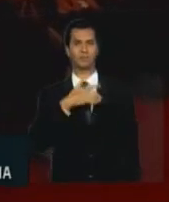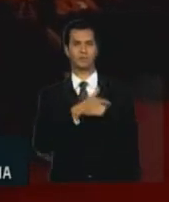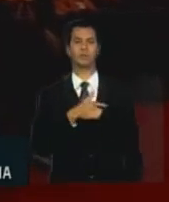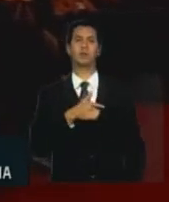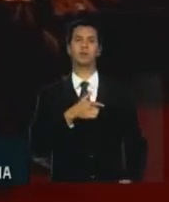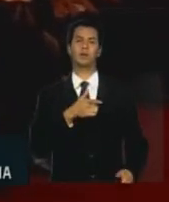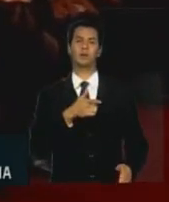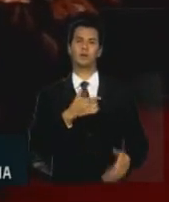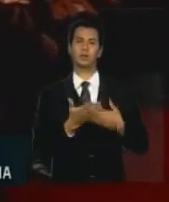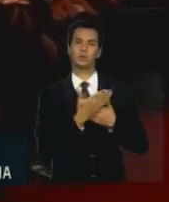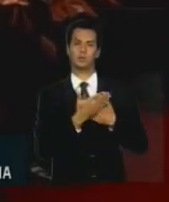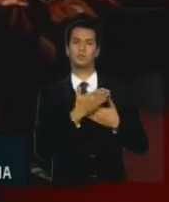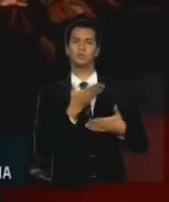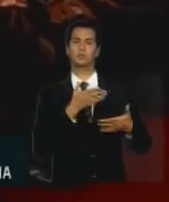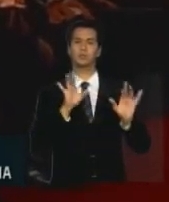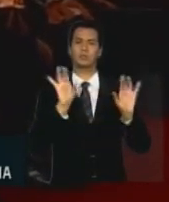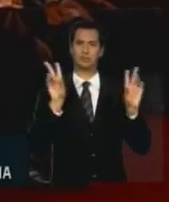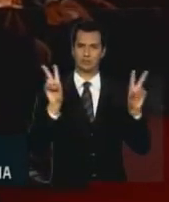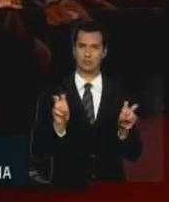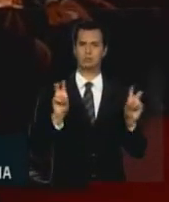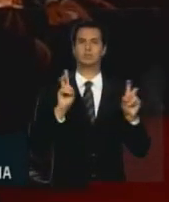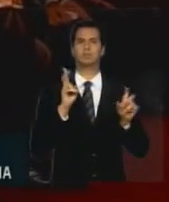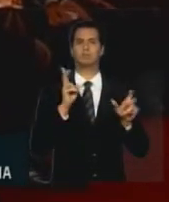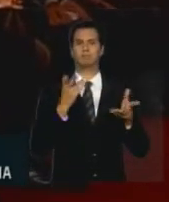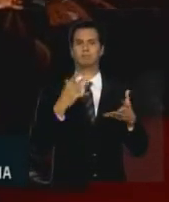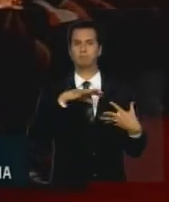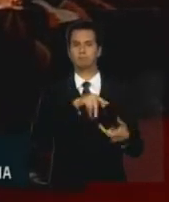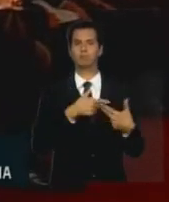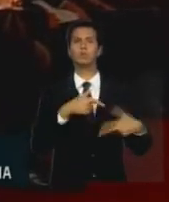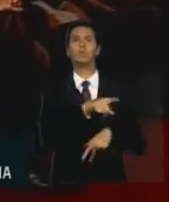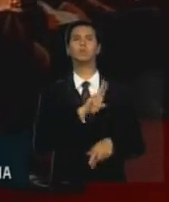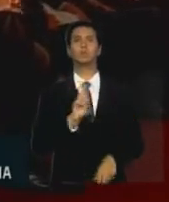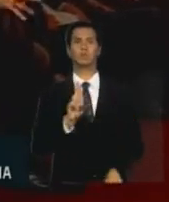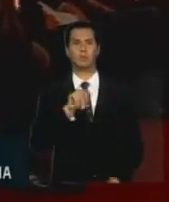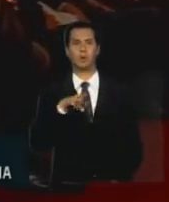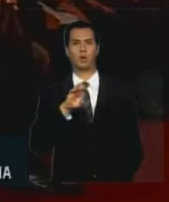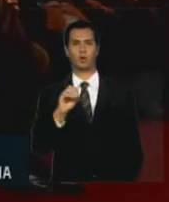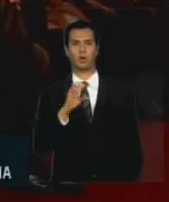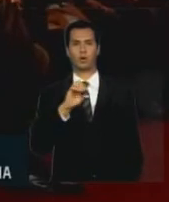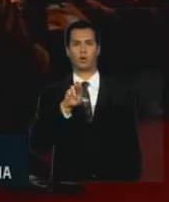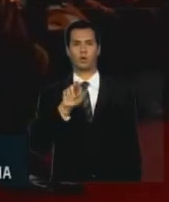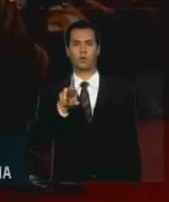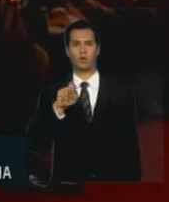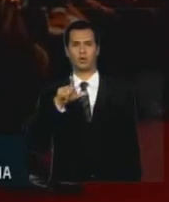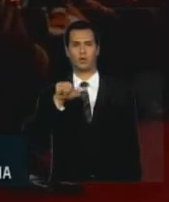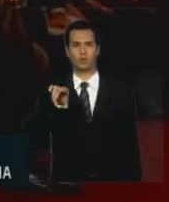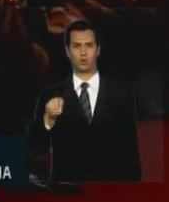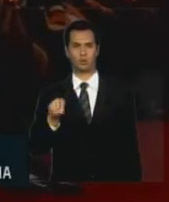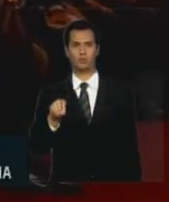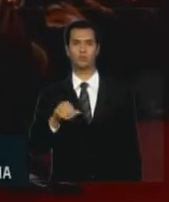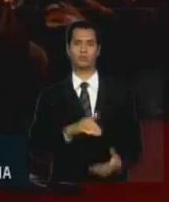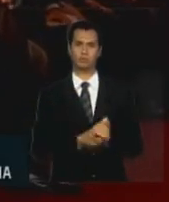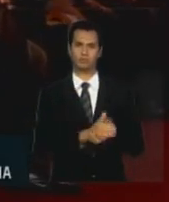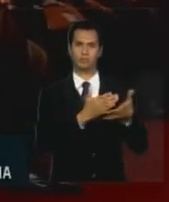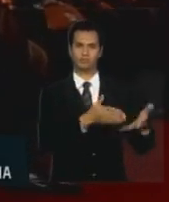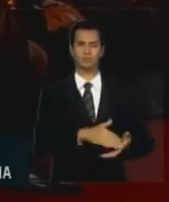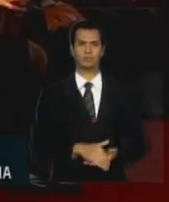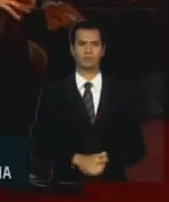assuntos internacionais, Marco Aurélio Garcia. É importante também